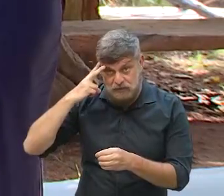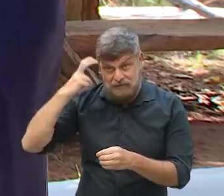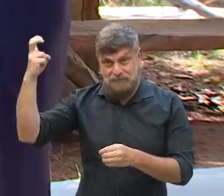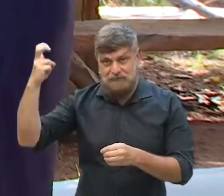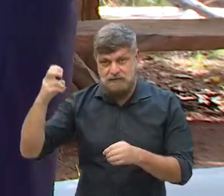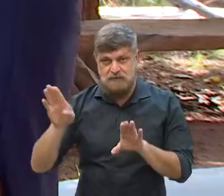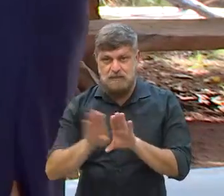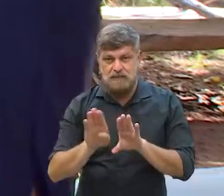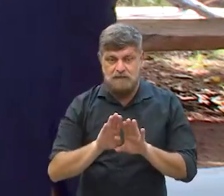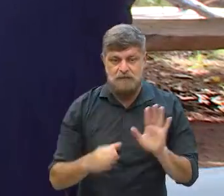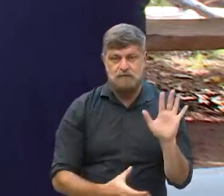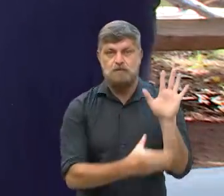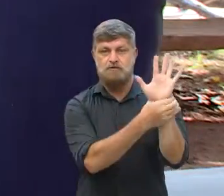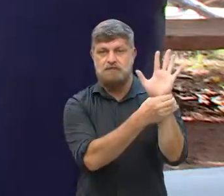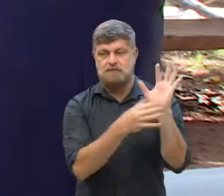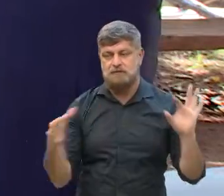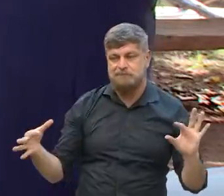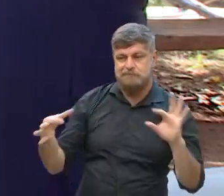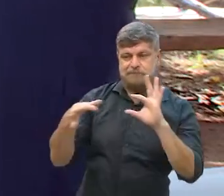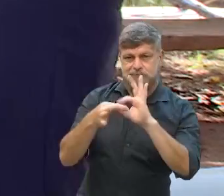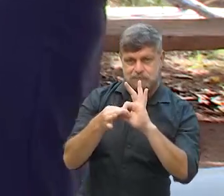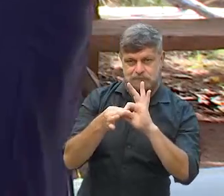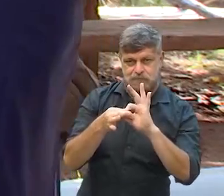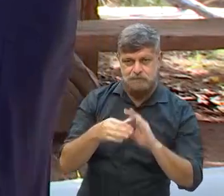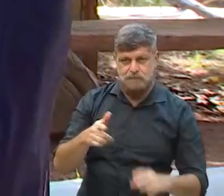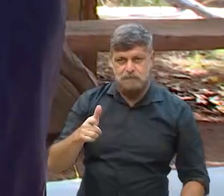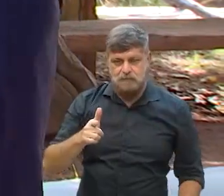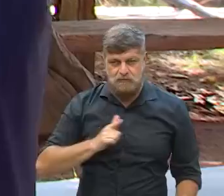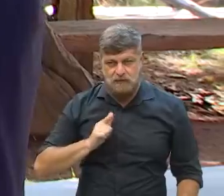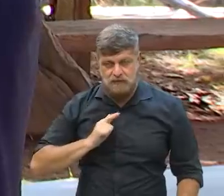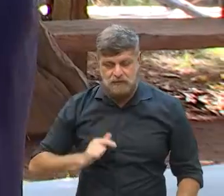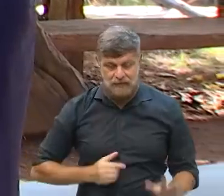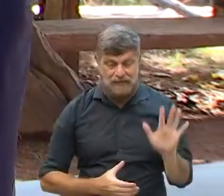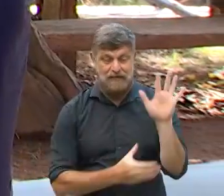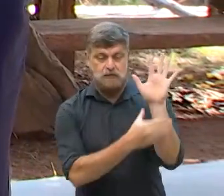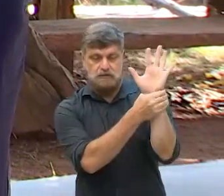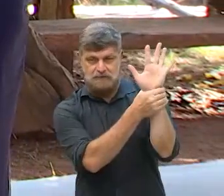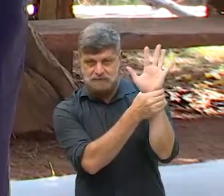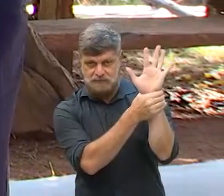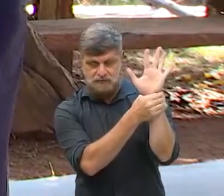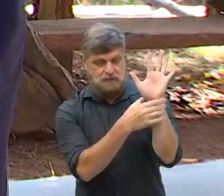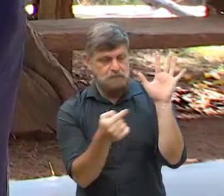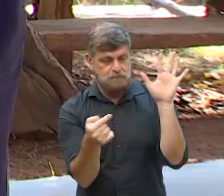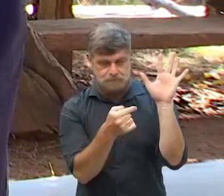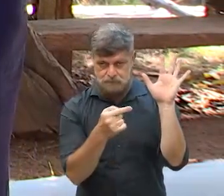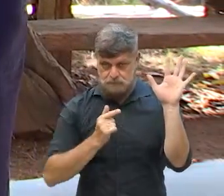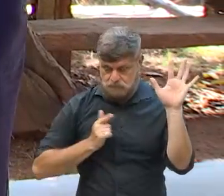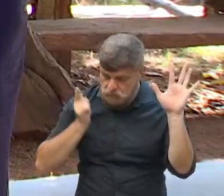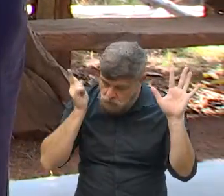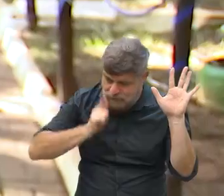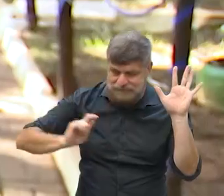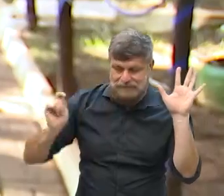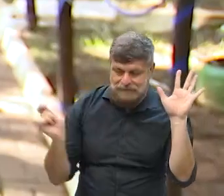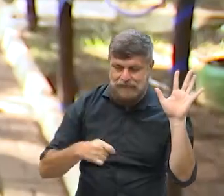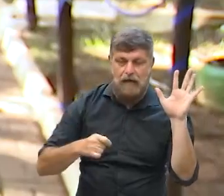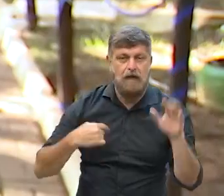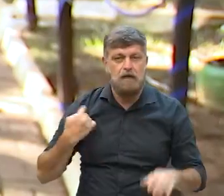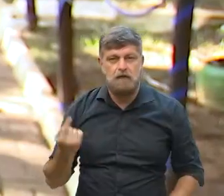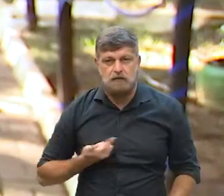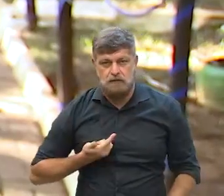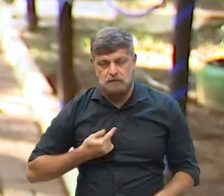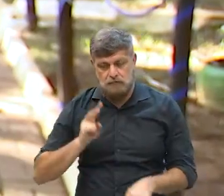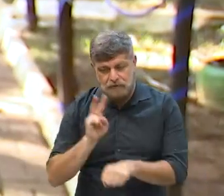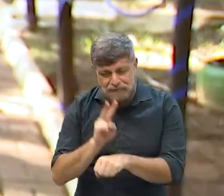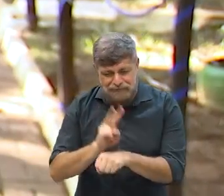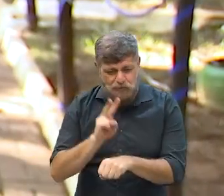sustentável, né? De alcance aos ODS, né? A sustentabilidade aos ODS. Então, a questão da